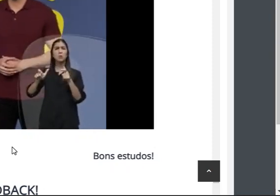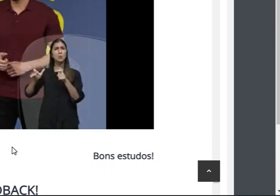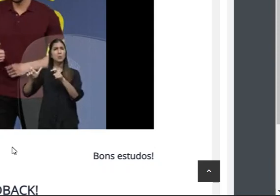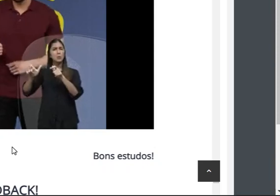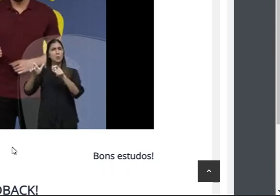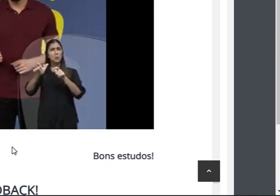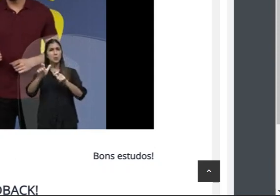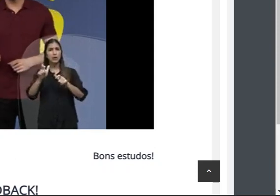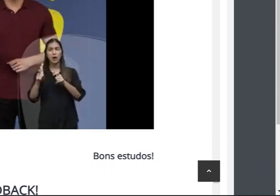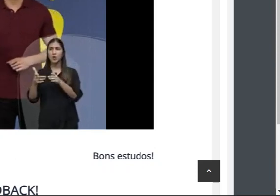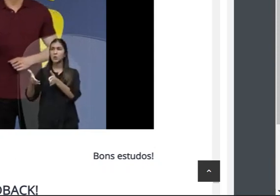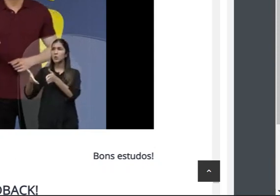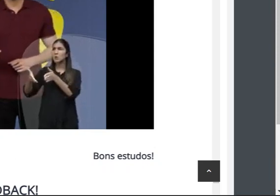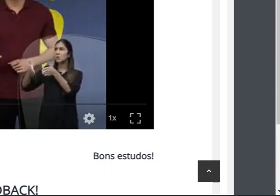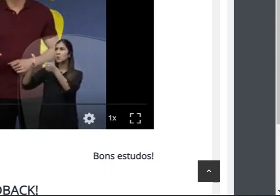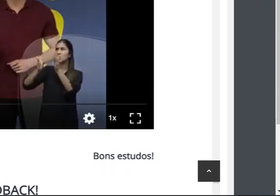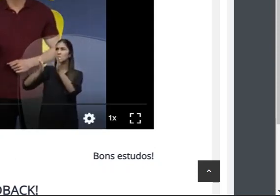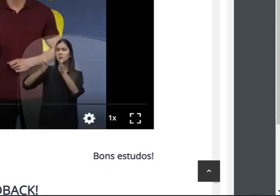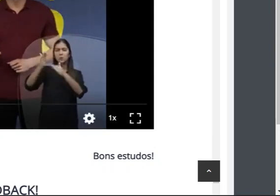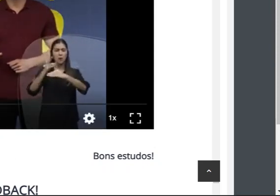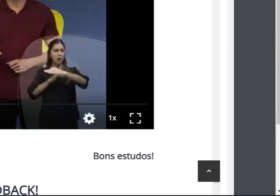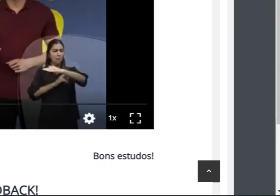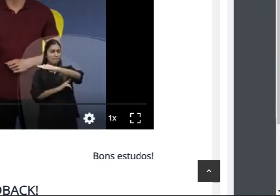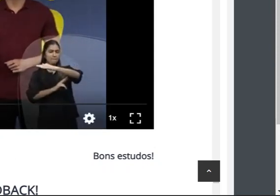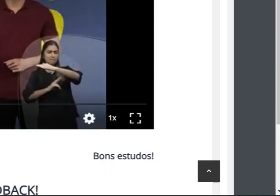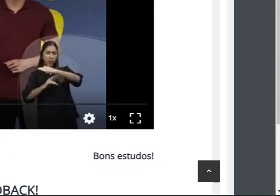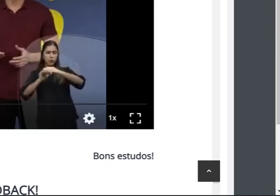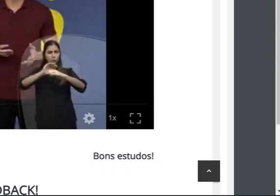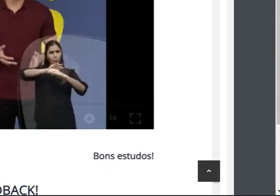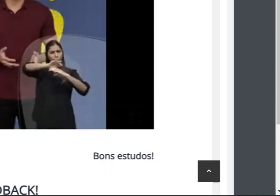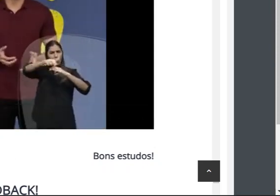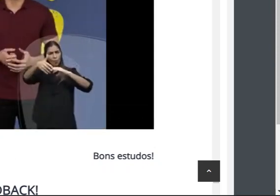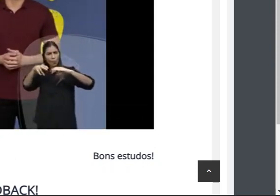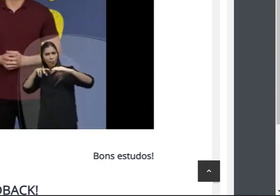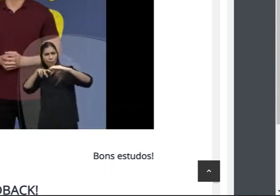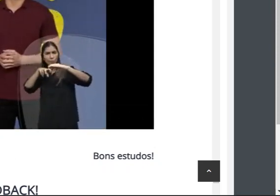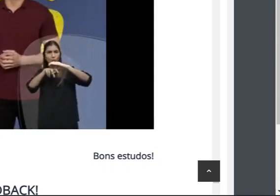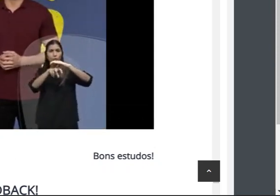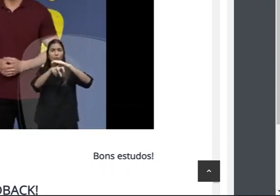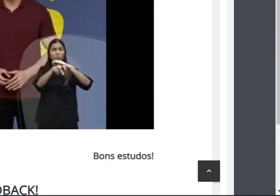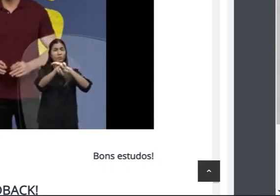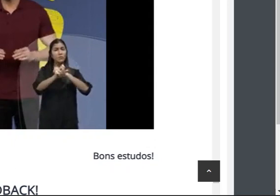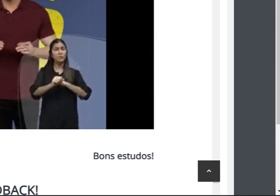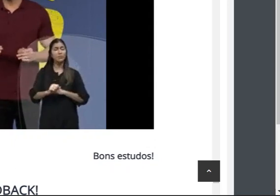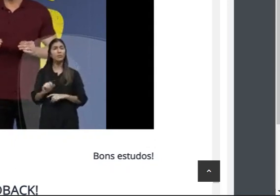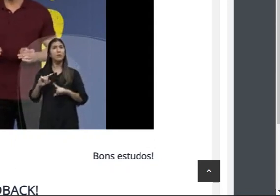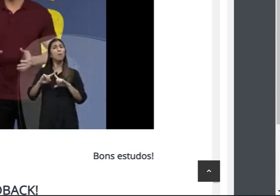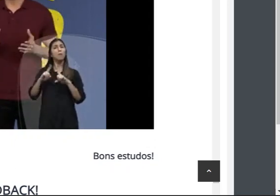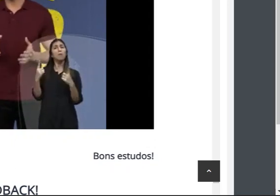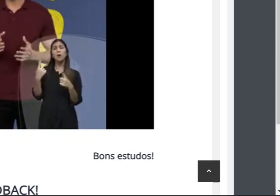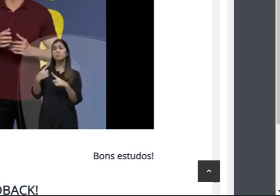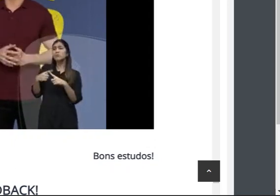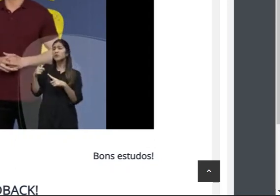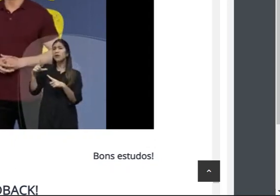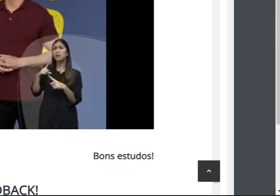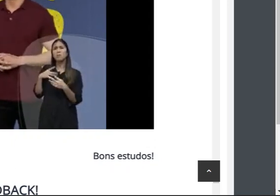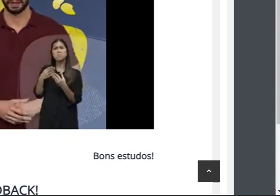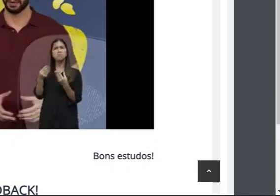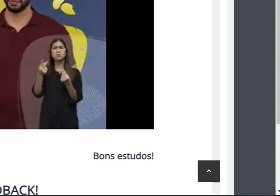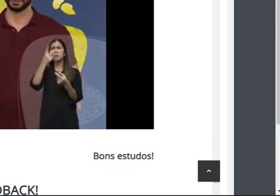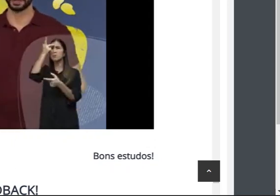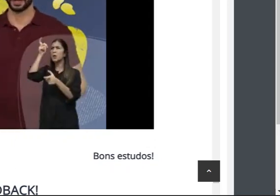redor, como em edifícios, pontes, túneis, torres e pavimentos, por exemplo. Mas por que será que ele é tão